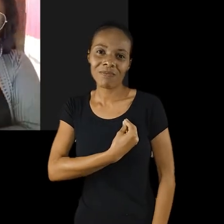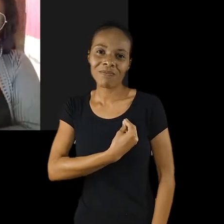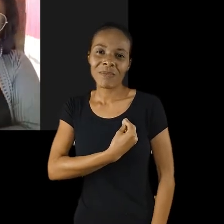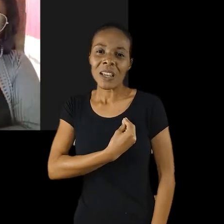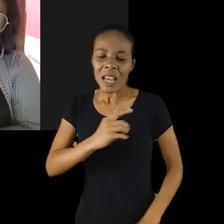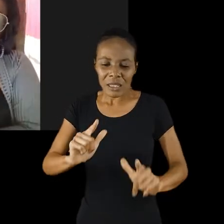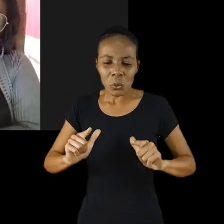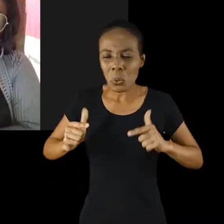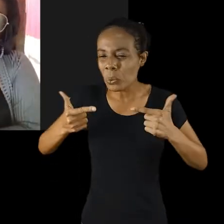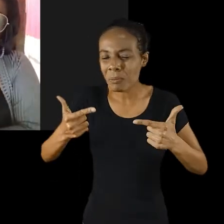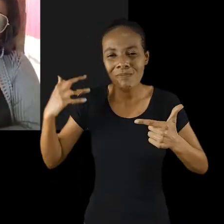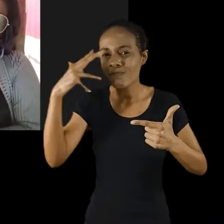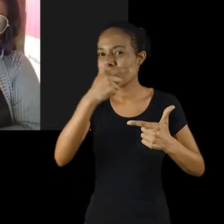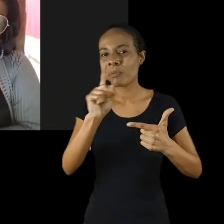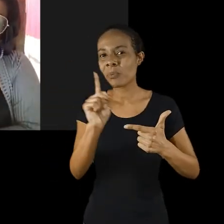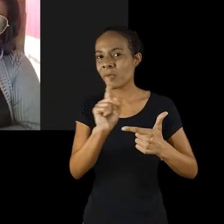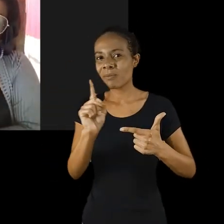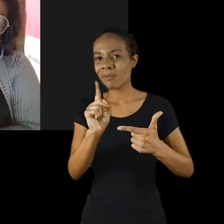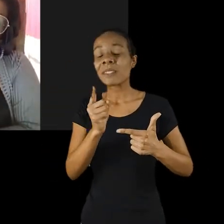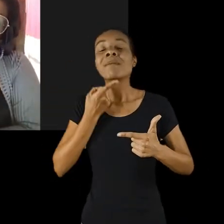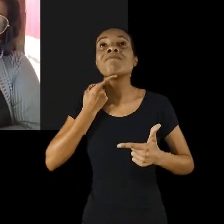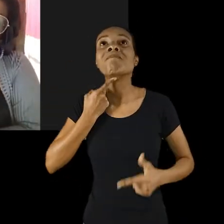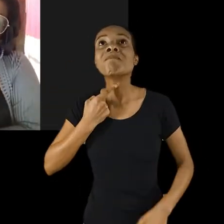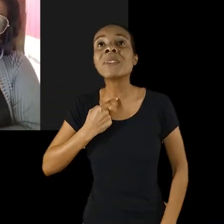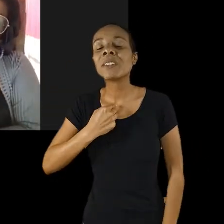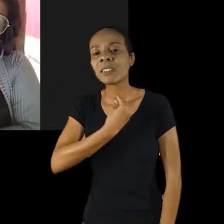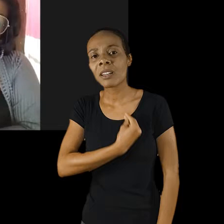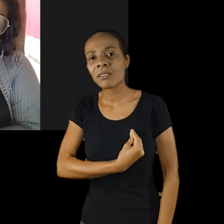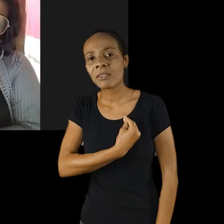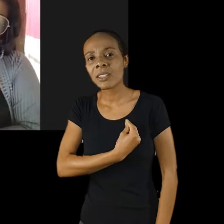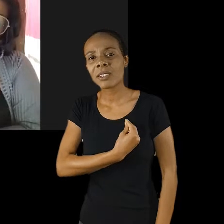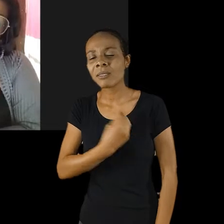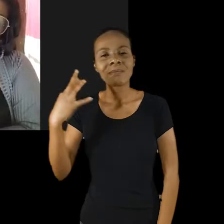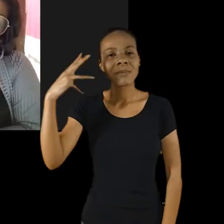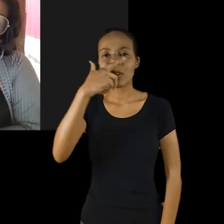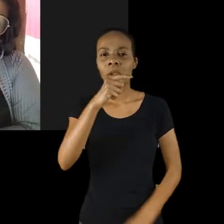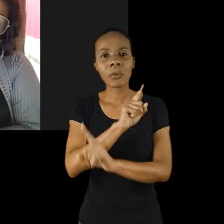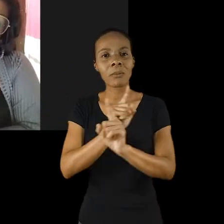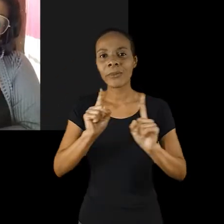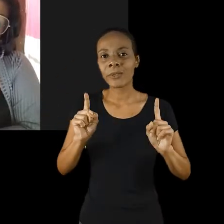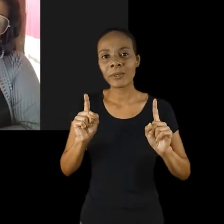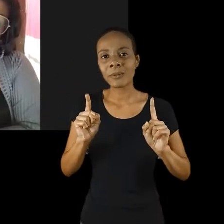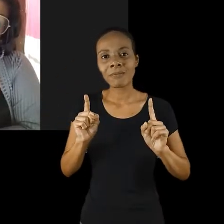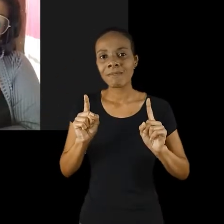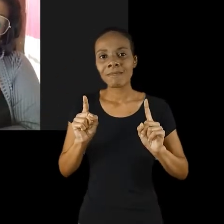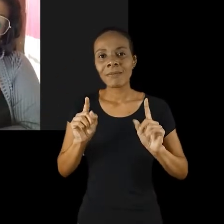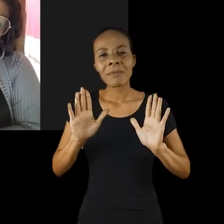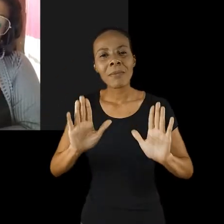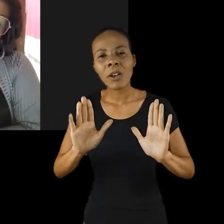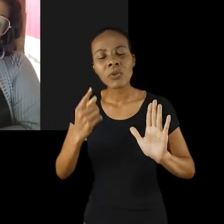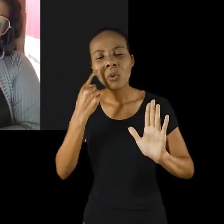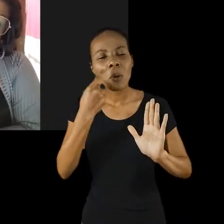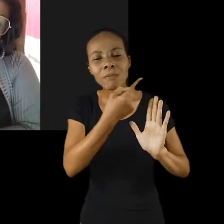que seja o que nos mantém, né, a resistência. Mas olha o quanto que é sem